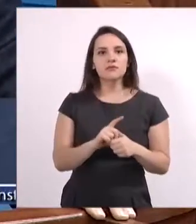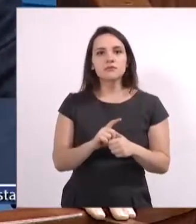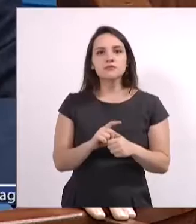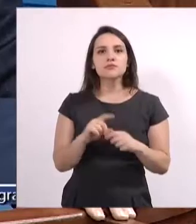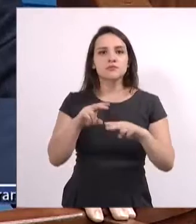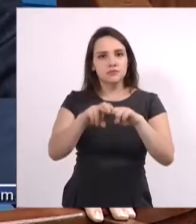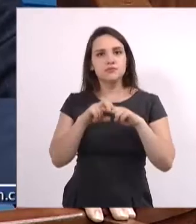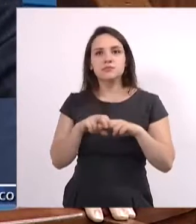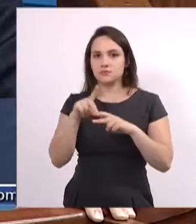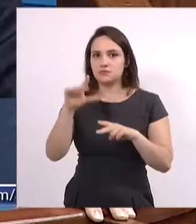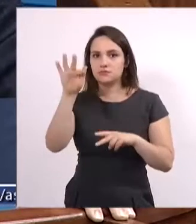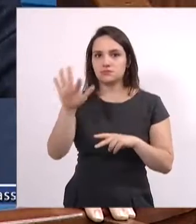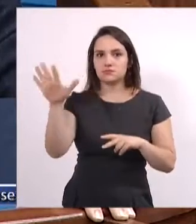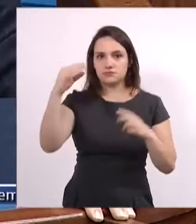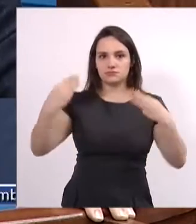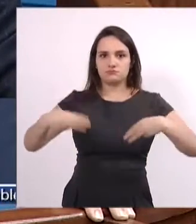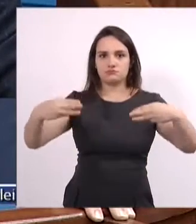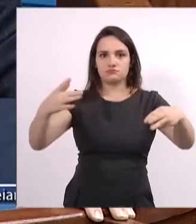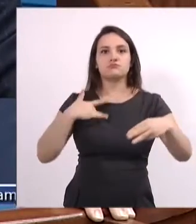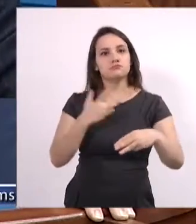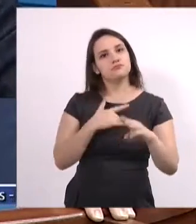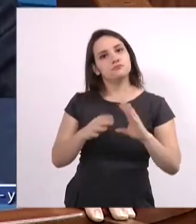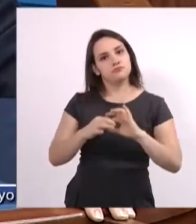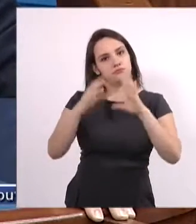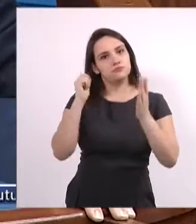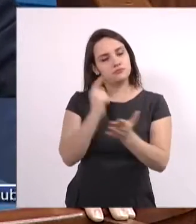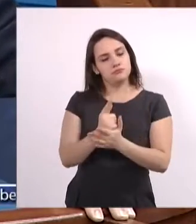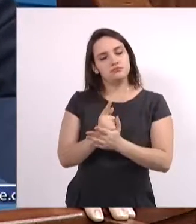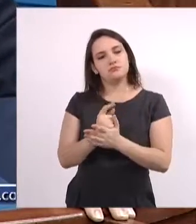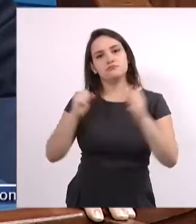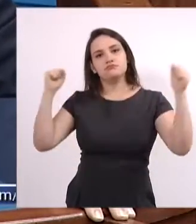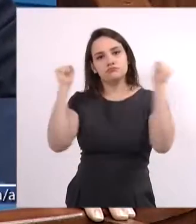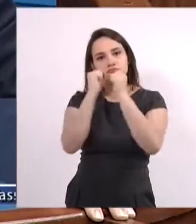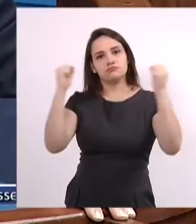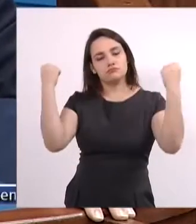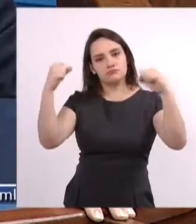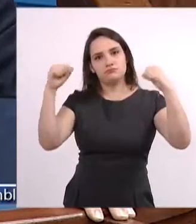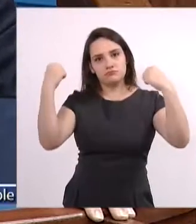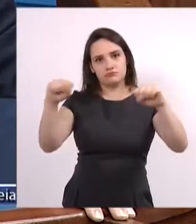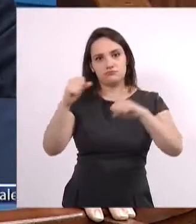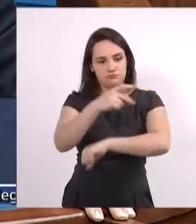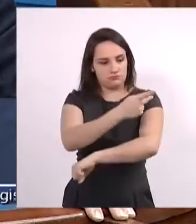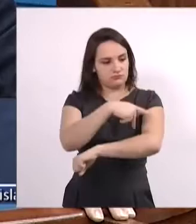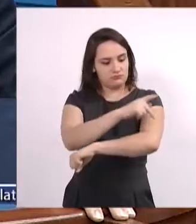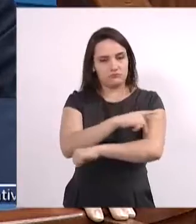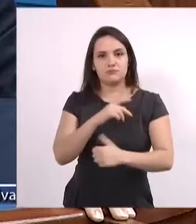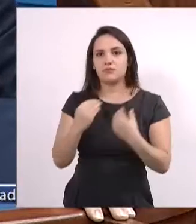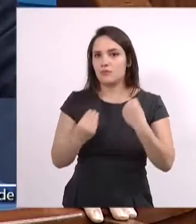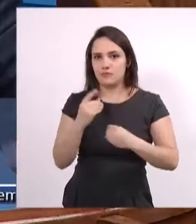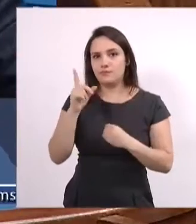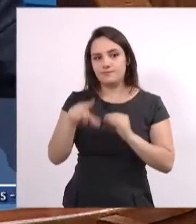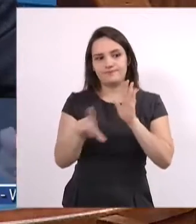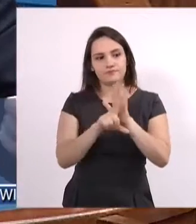liberou recursos para comprar academia ao ar livre, liberando